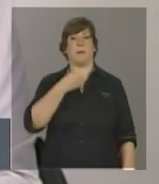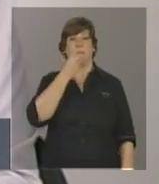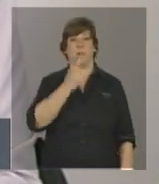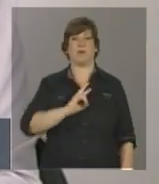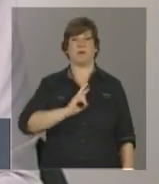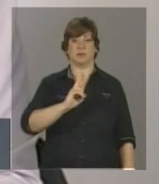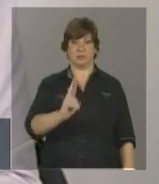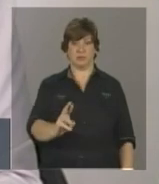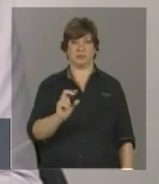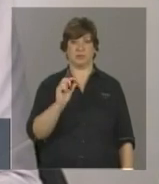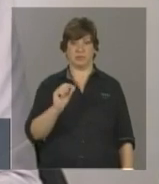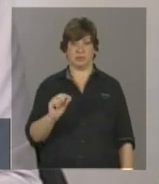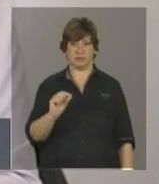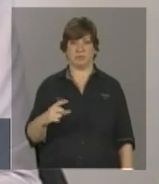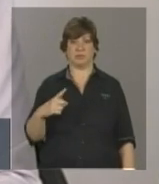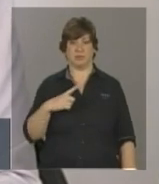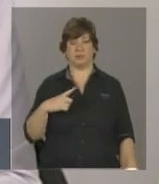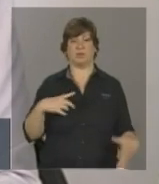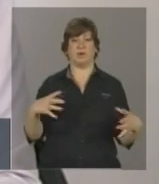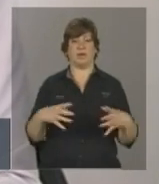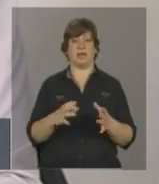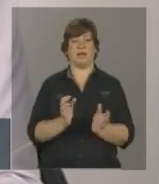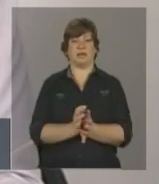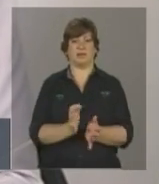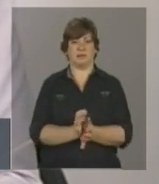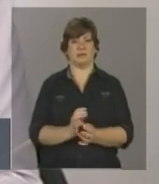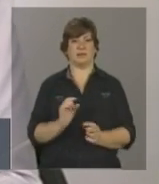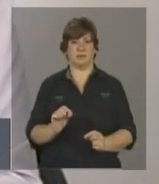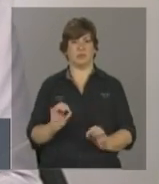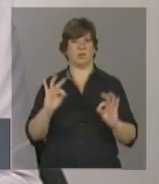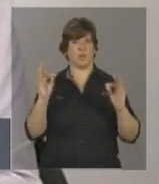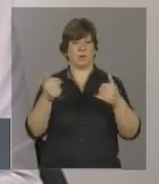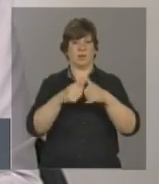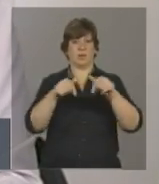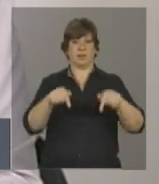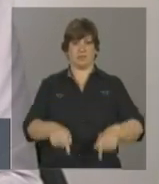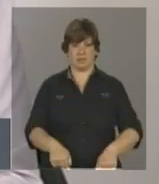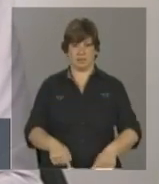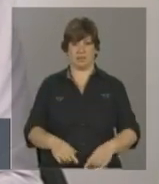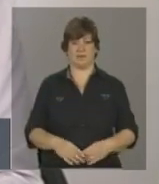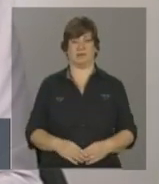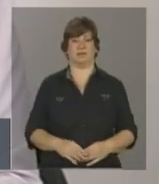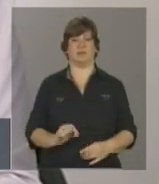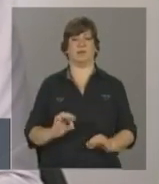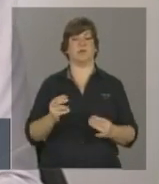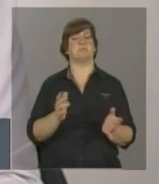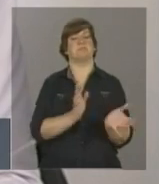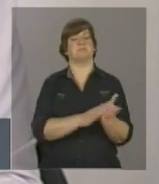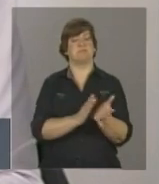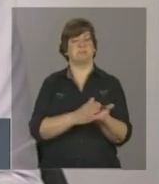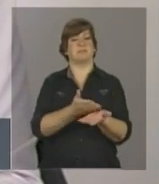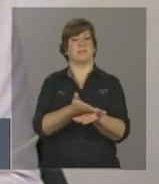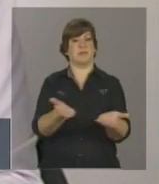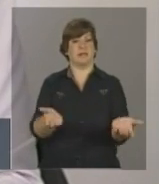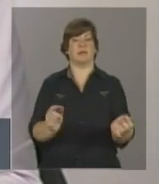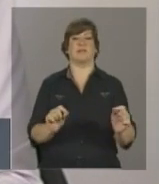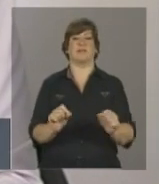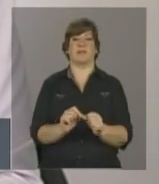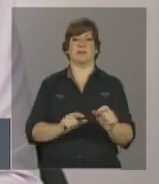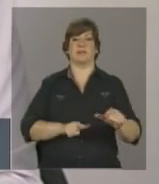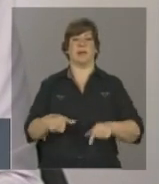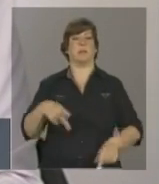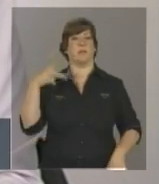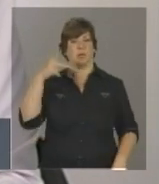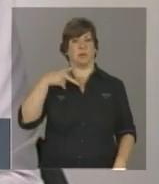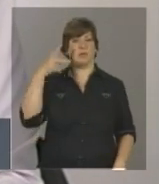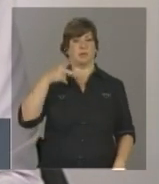frutos e é uma política de direitos humanos do Brasil. E, por isso, todos que estão aqui estão de parabéns por estruturarem esta